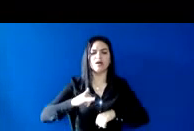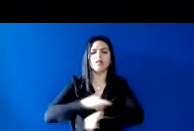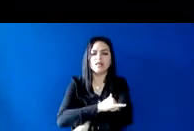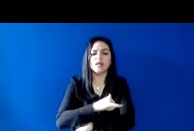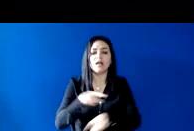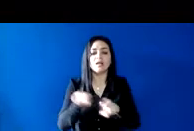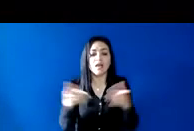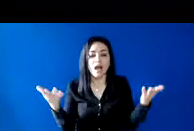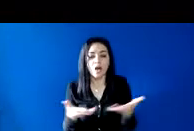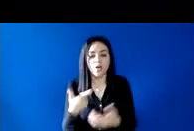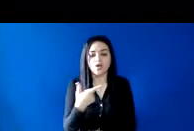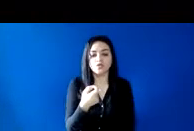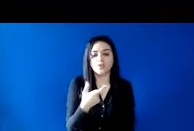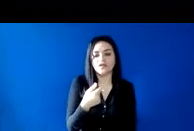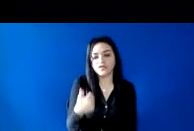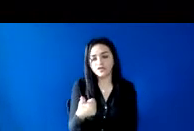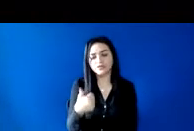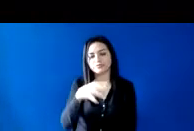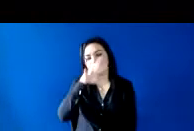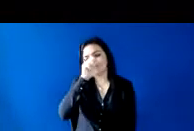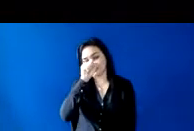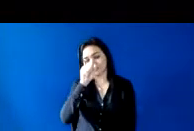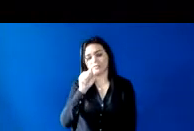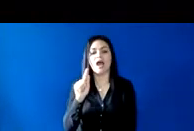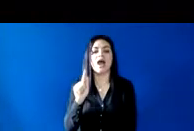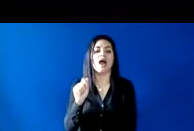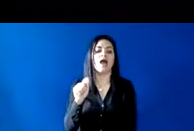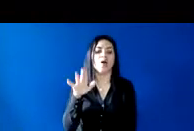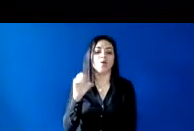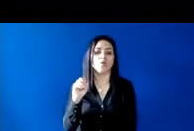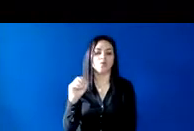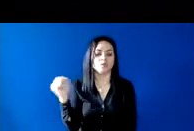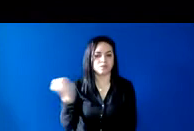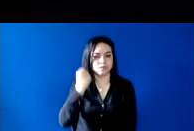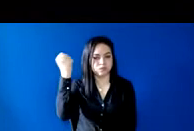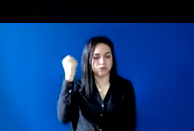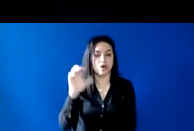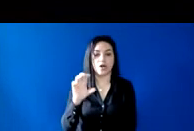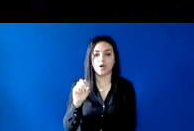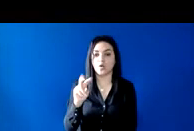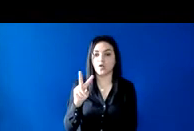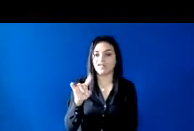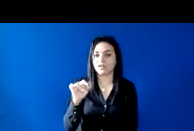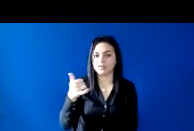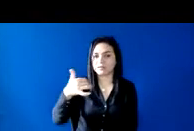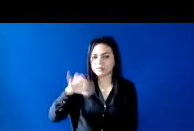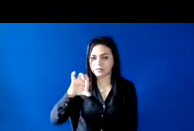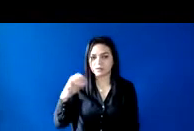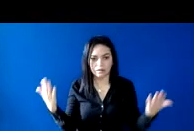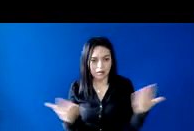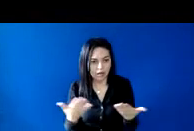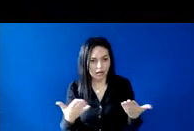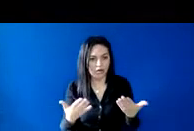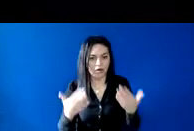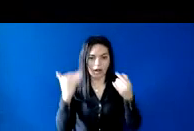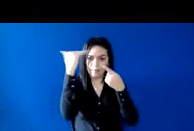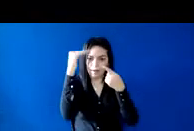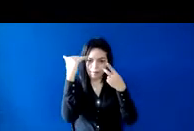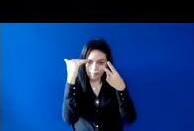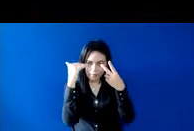2021, né, a síndrome respiratória aguda grave, Covid-19, tomando aí à frente